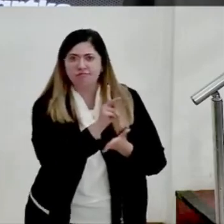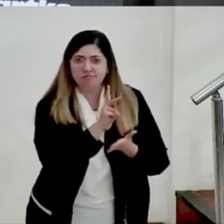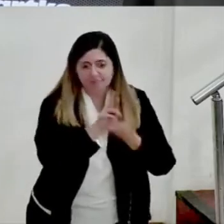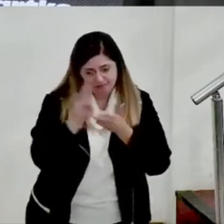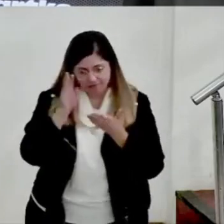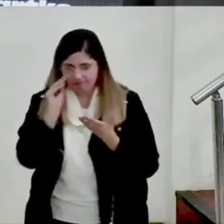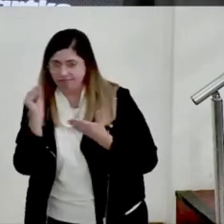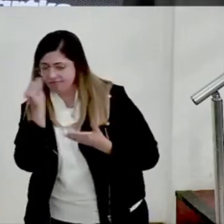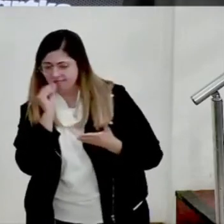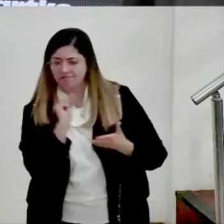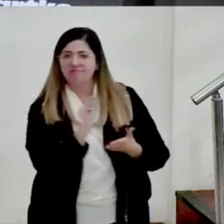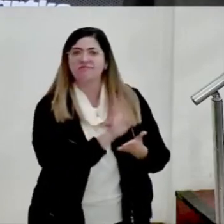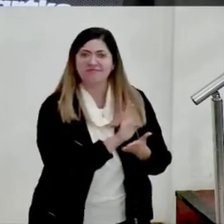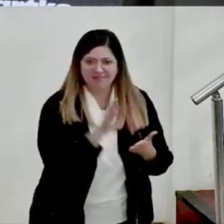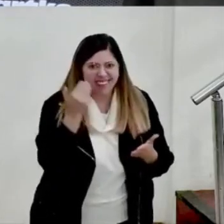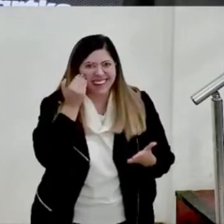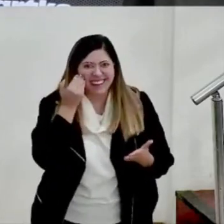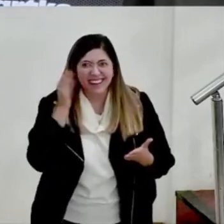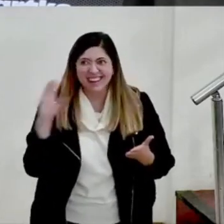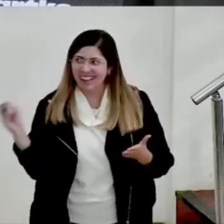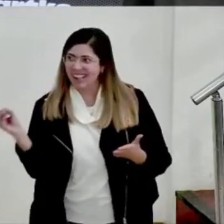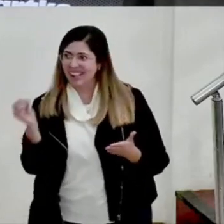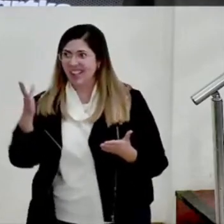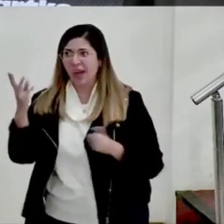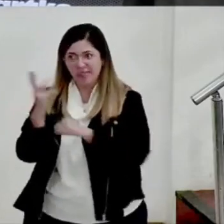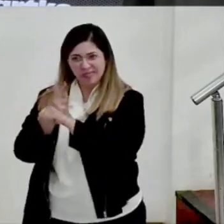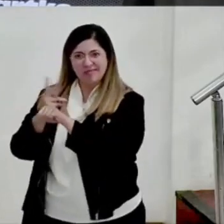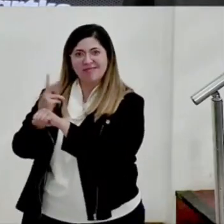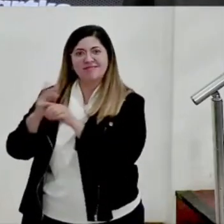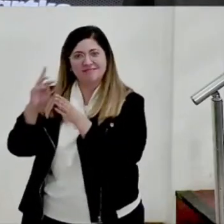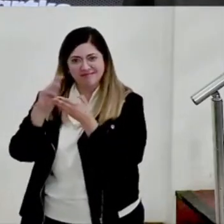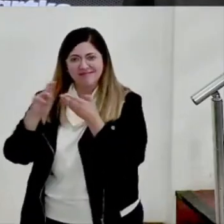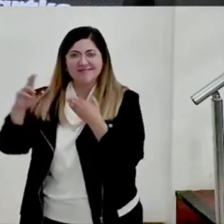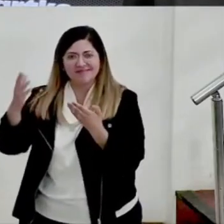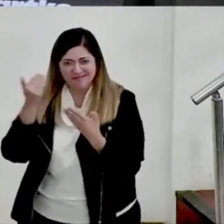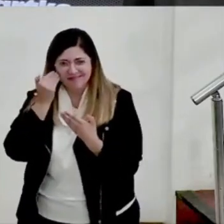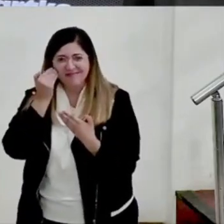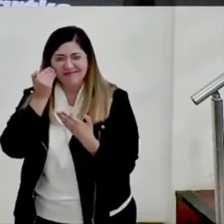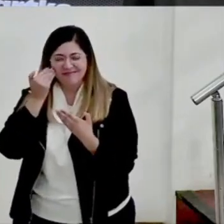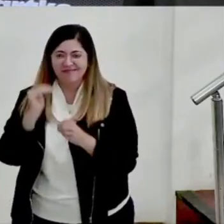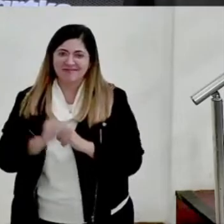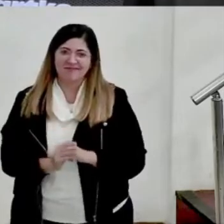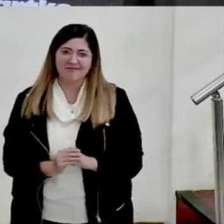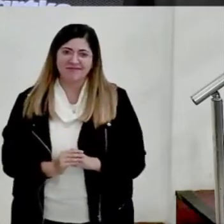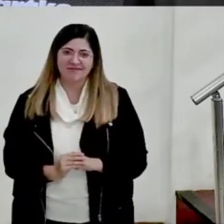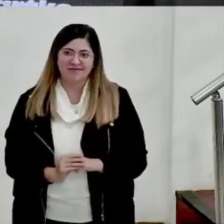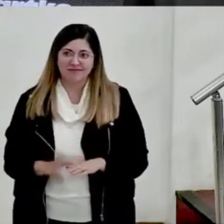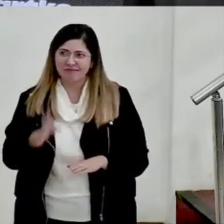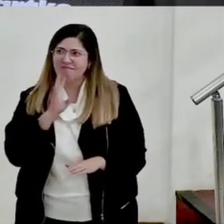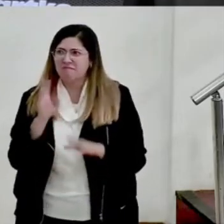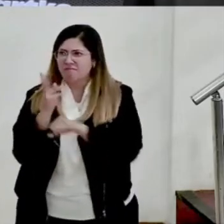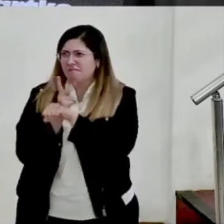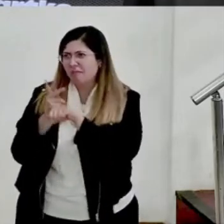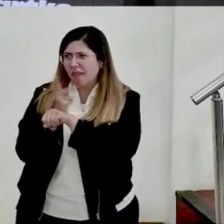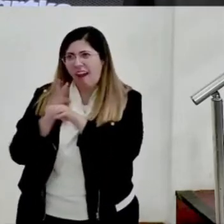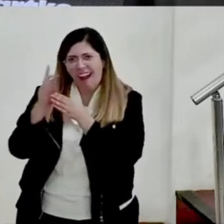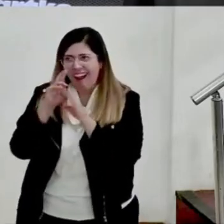pecaminosa, mas de acordo com uma nova criação que se refaz para o conhecimento da glória de Deus.